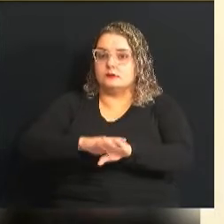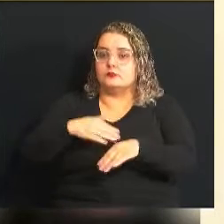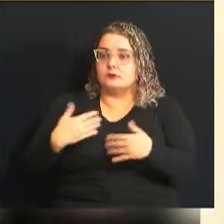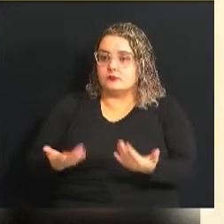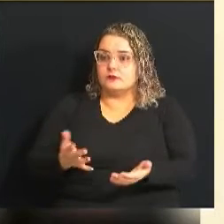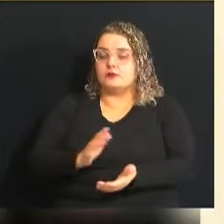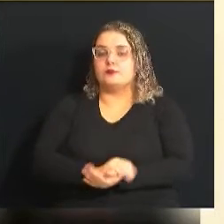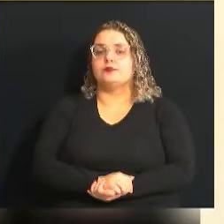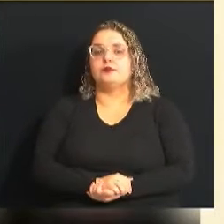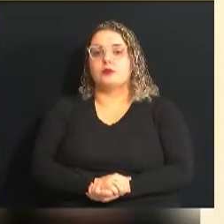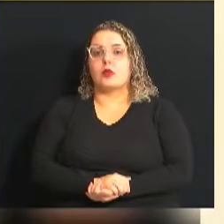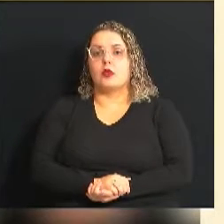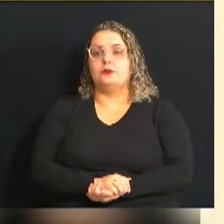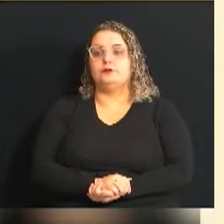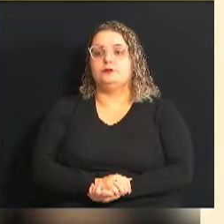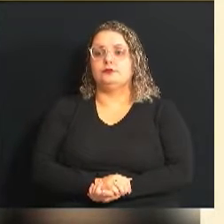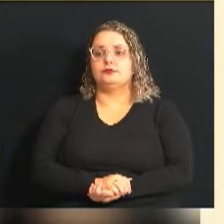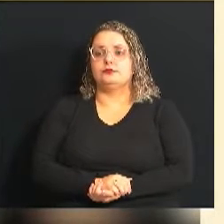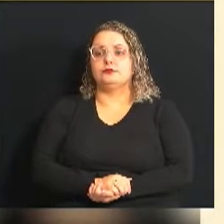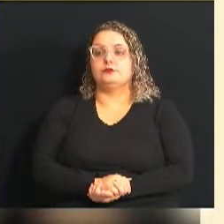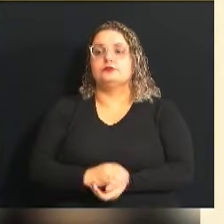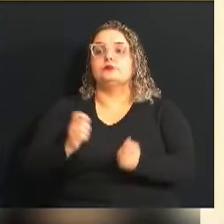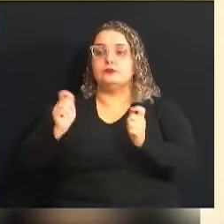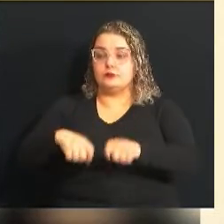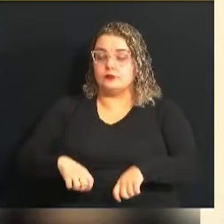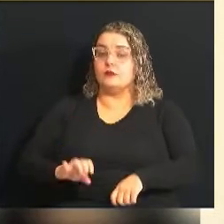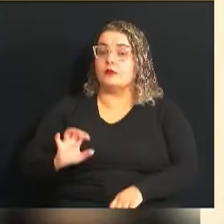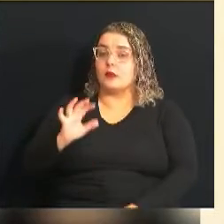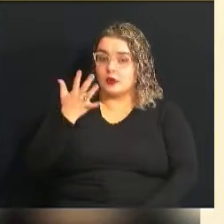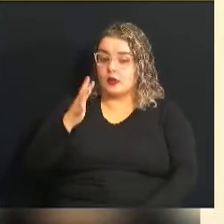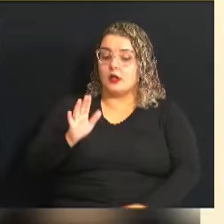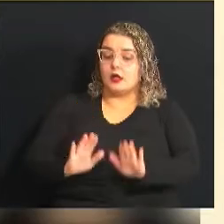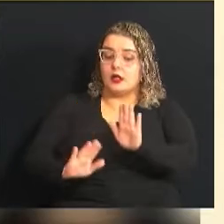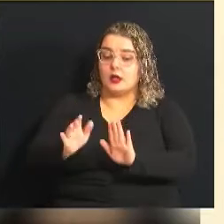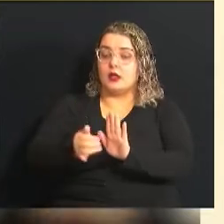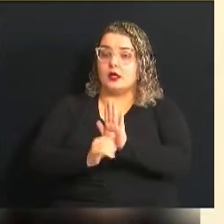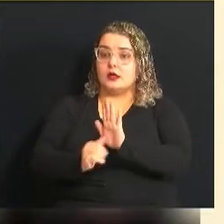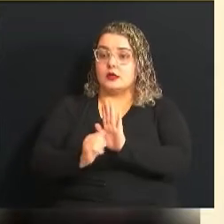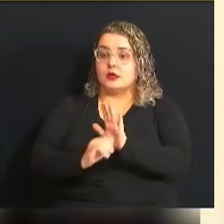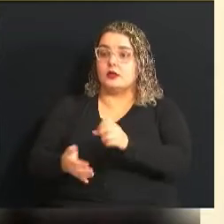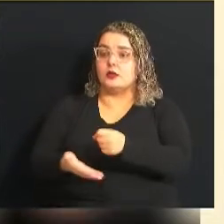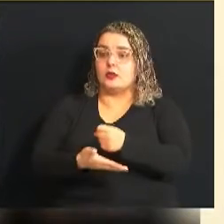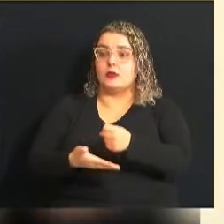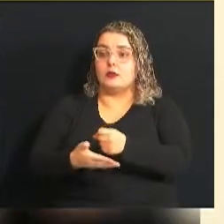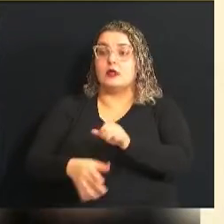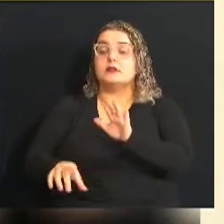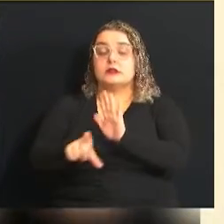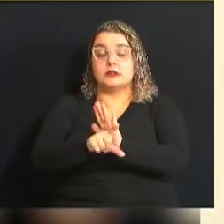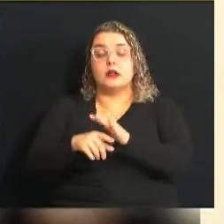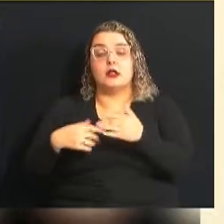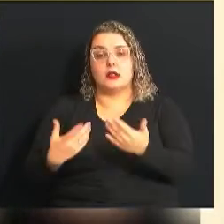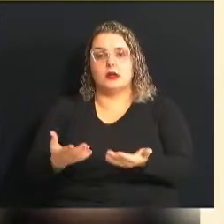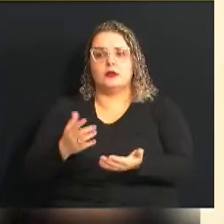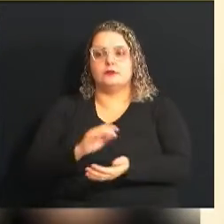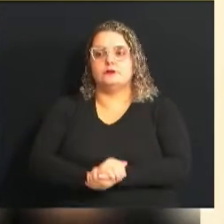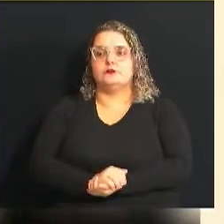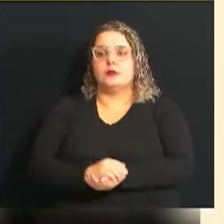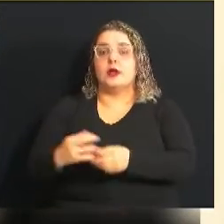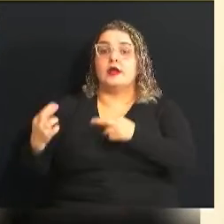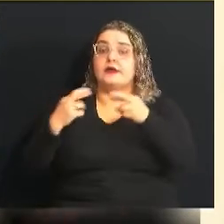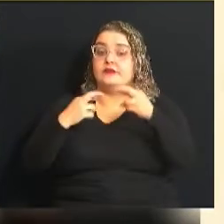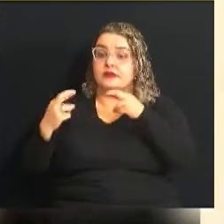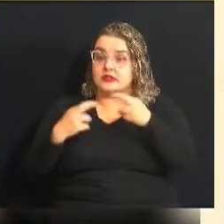Ela executa e realiza as licitações com base na lei. Ela é fiscalizada